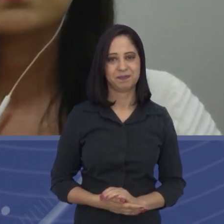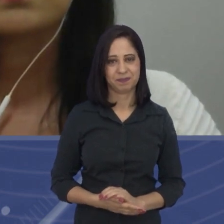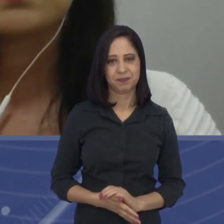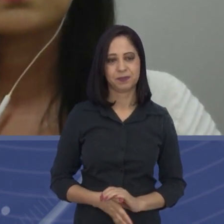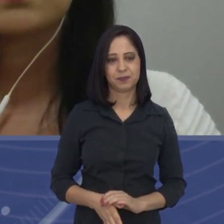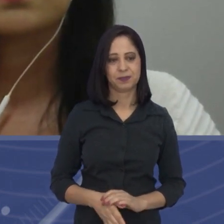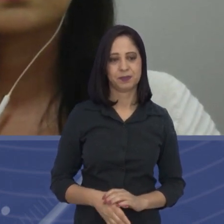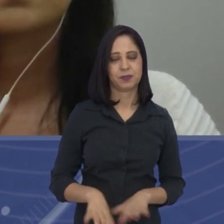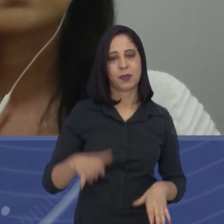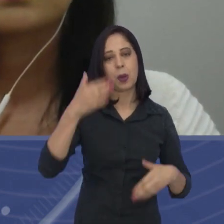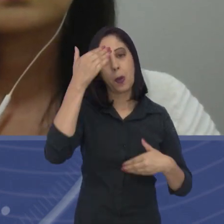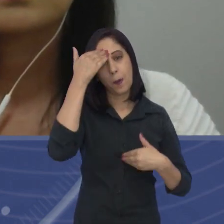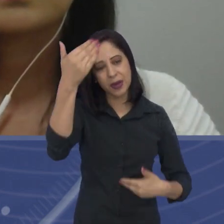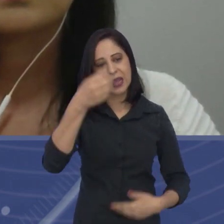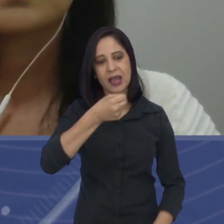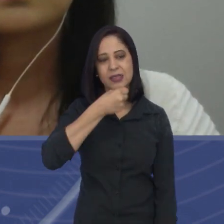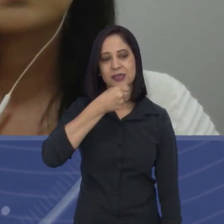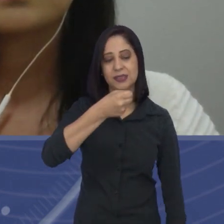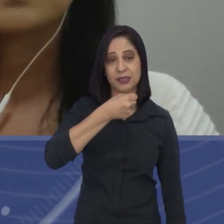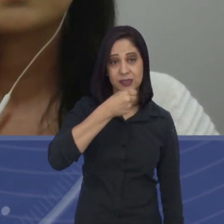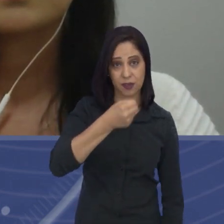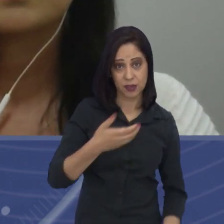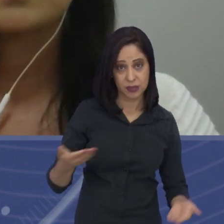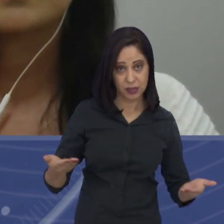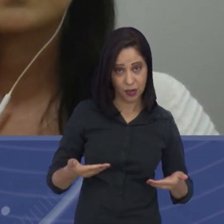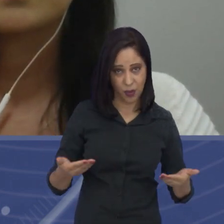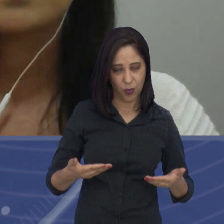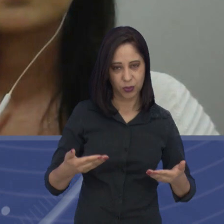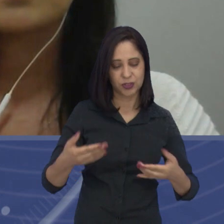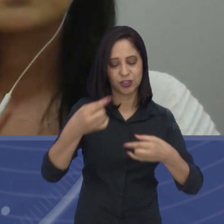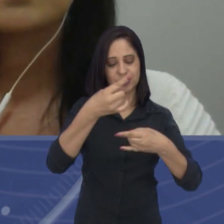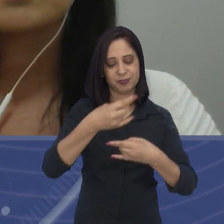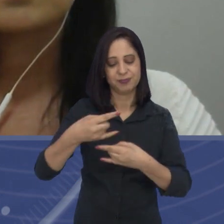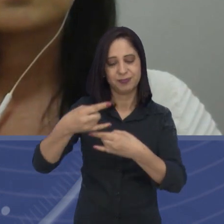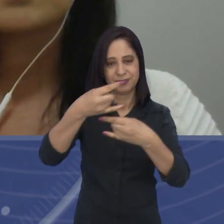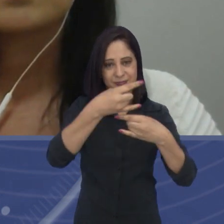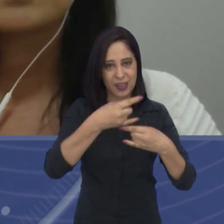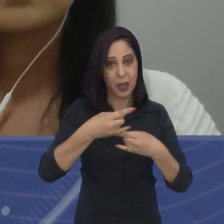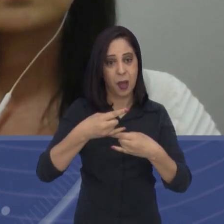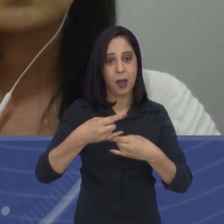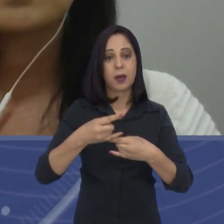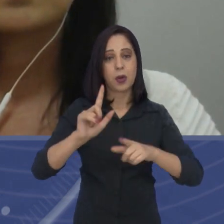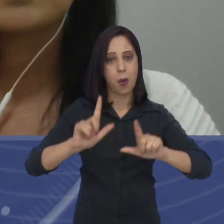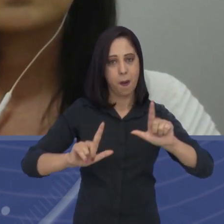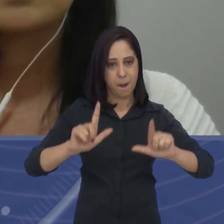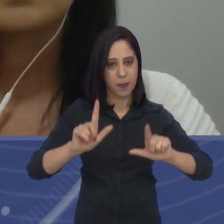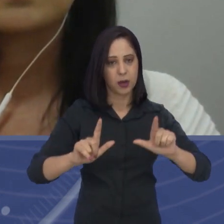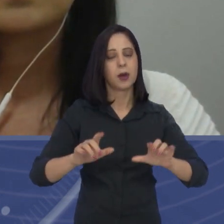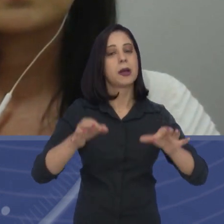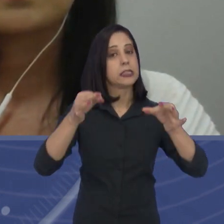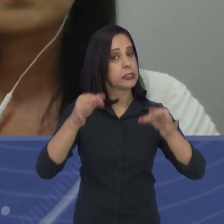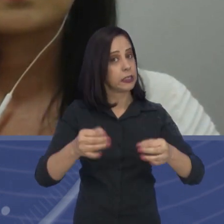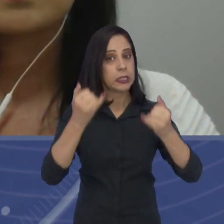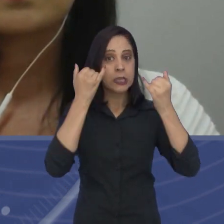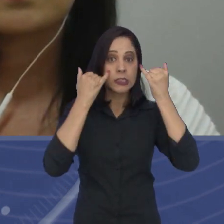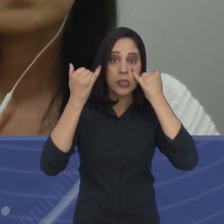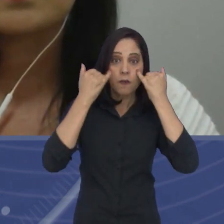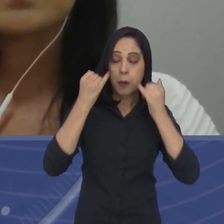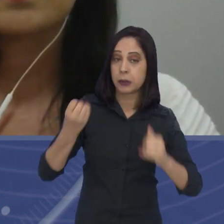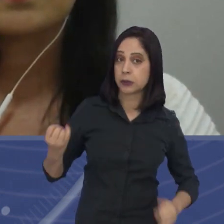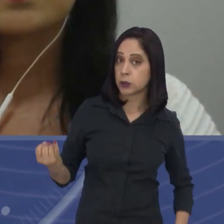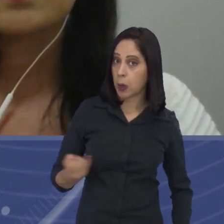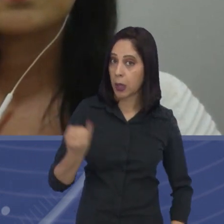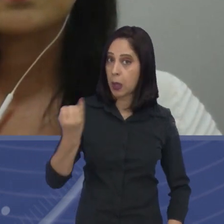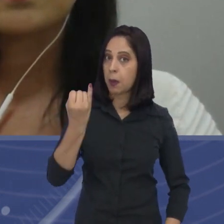obrigada, viu, por participar aqui com a gente, contribuir aqui com a gente nesse diálogo. Com certeza, informações muito importantes